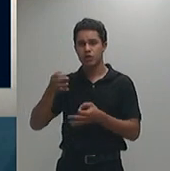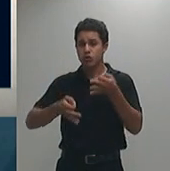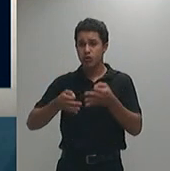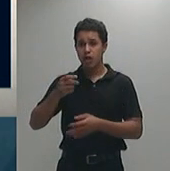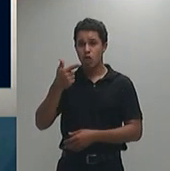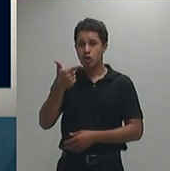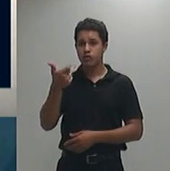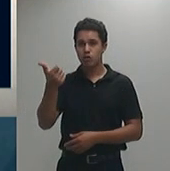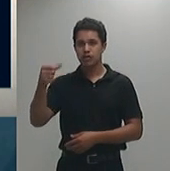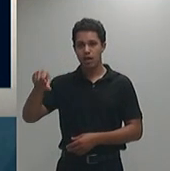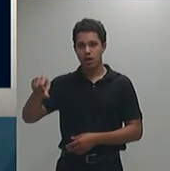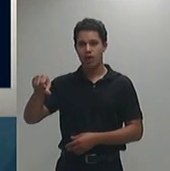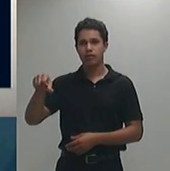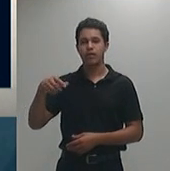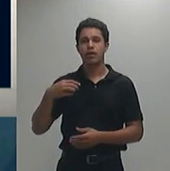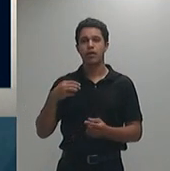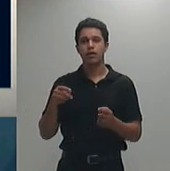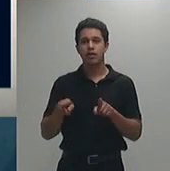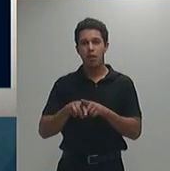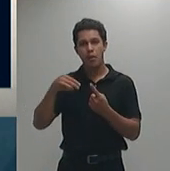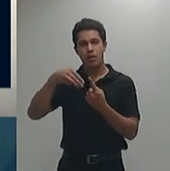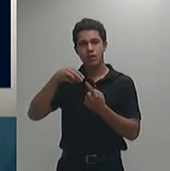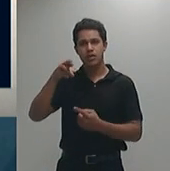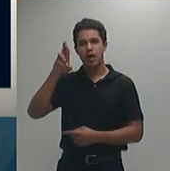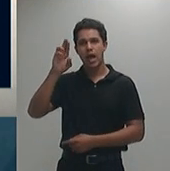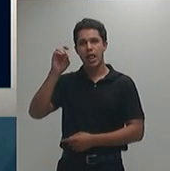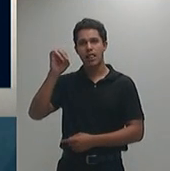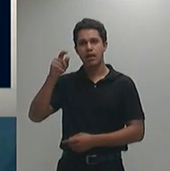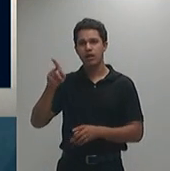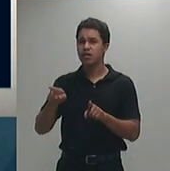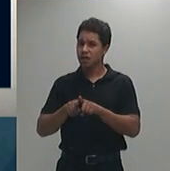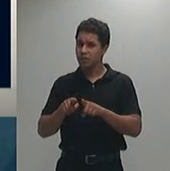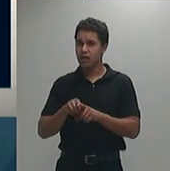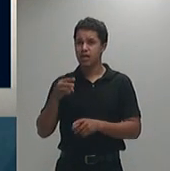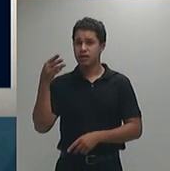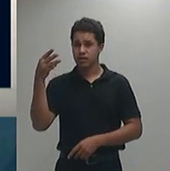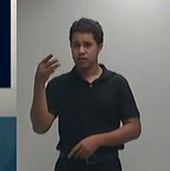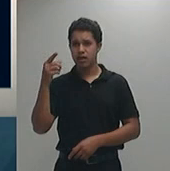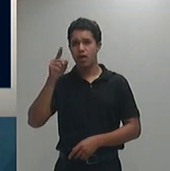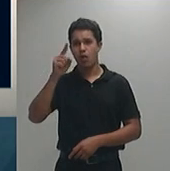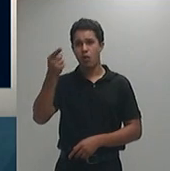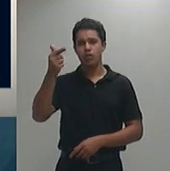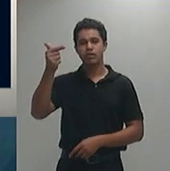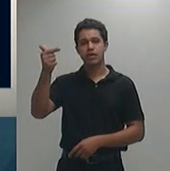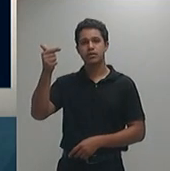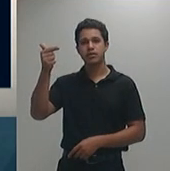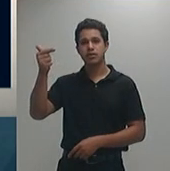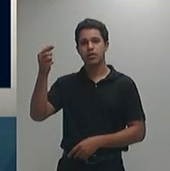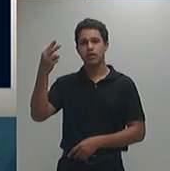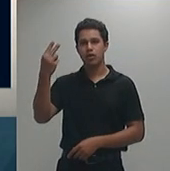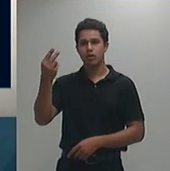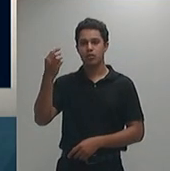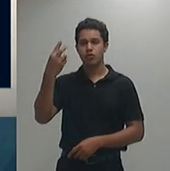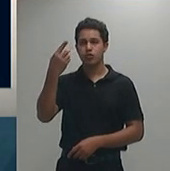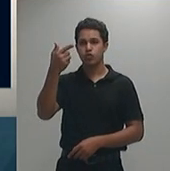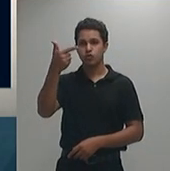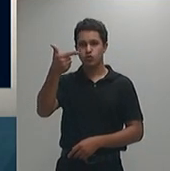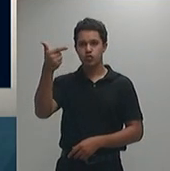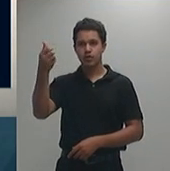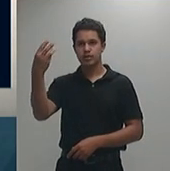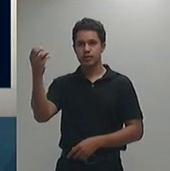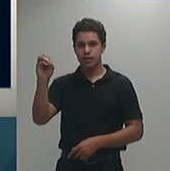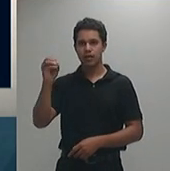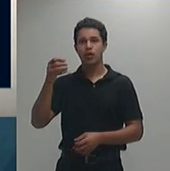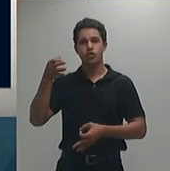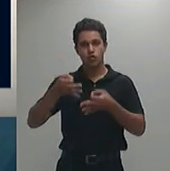a ministra Nancy andrighi também da terceira um 762 230 lugares e